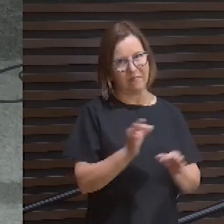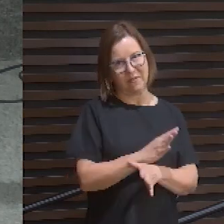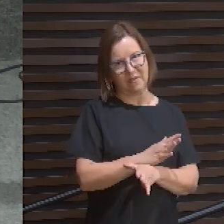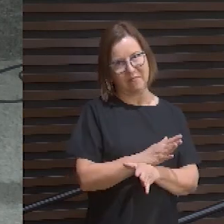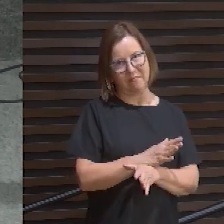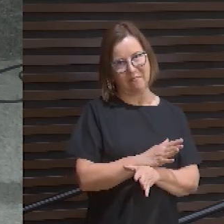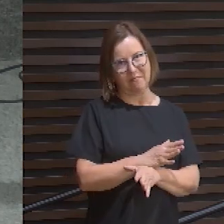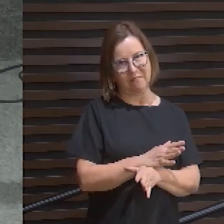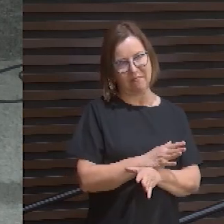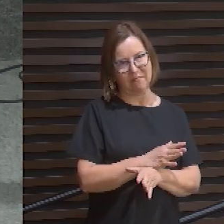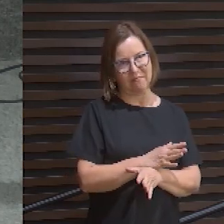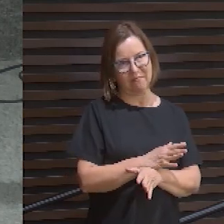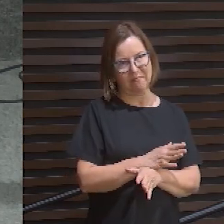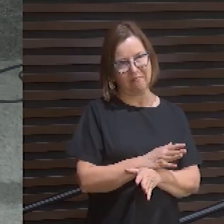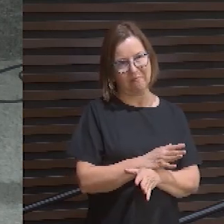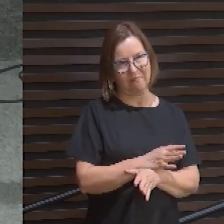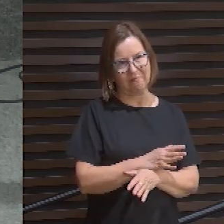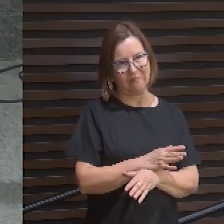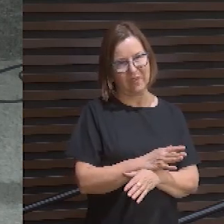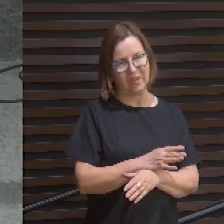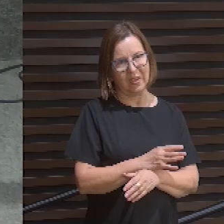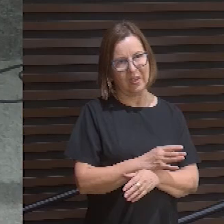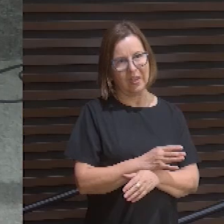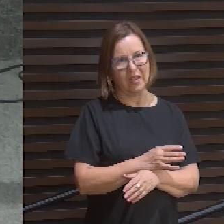e como sendo sombra.